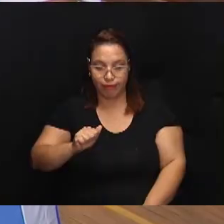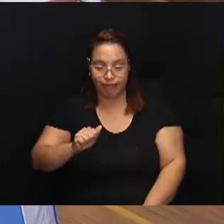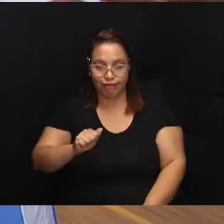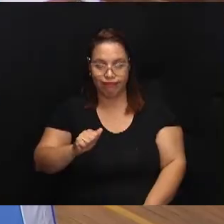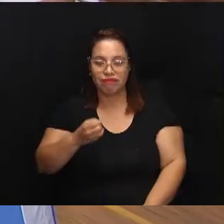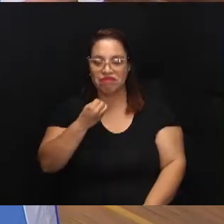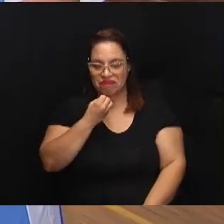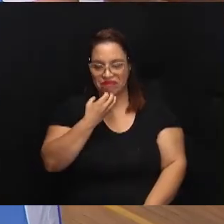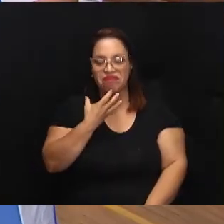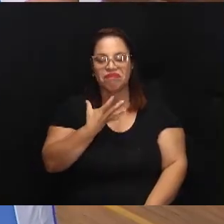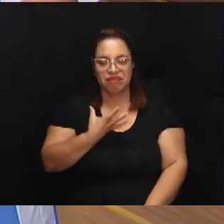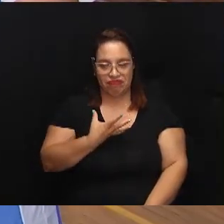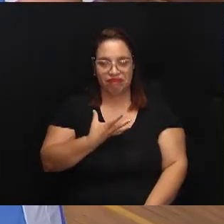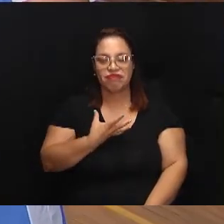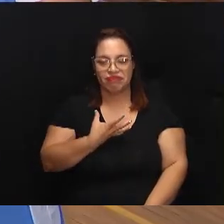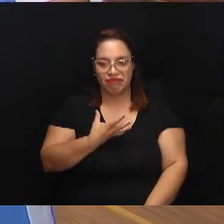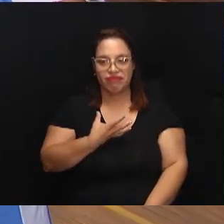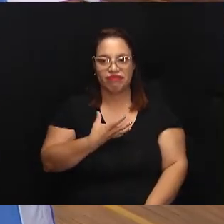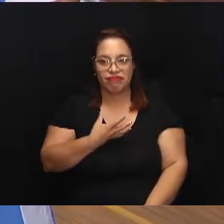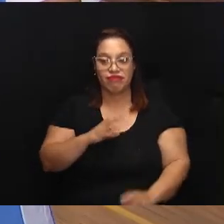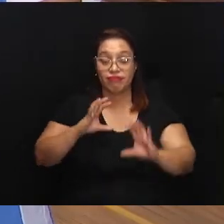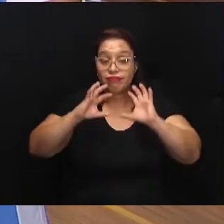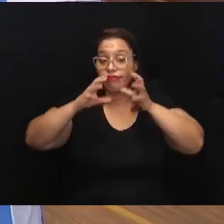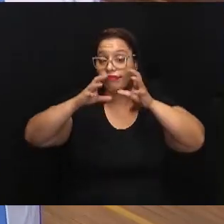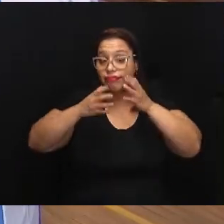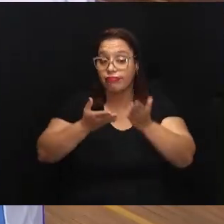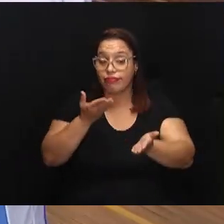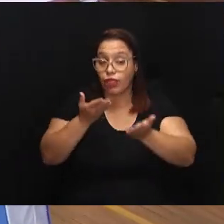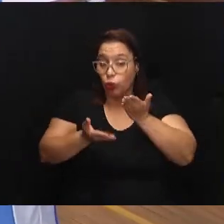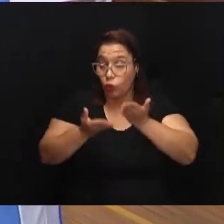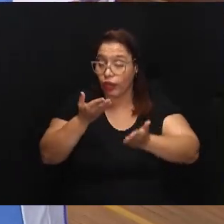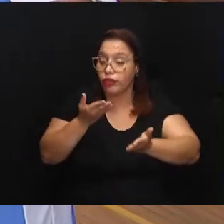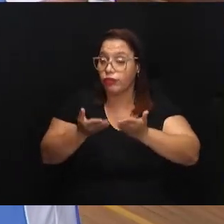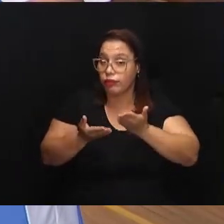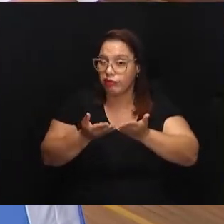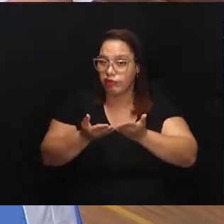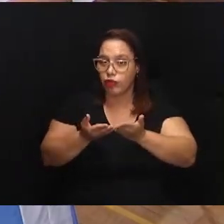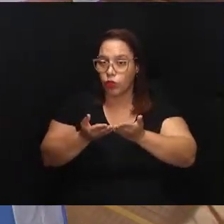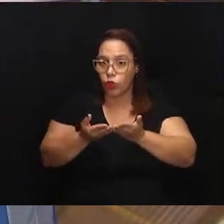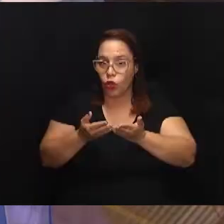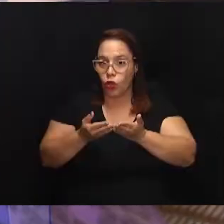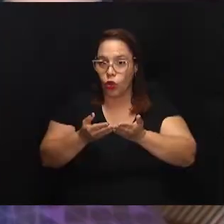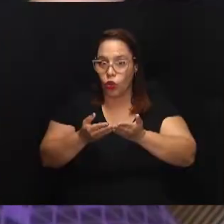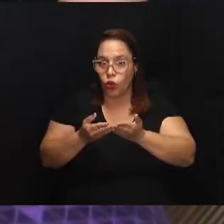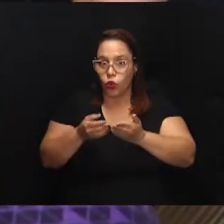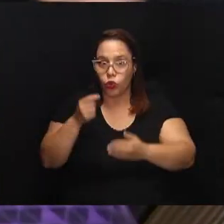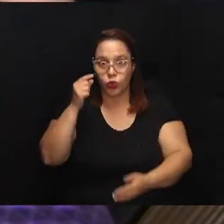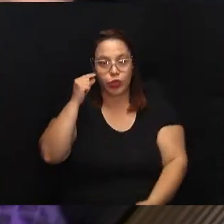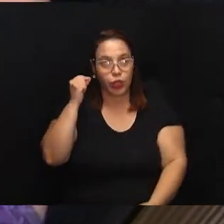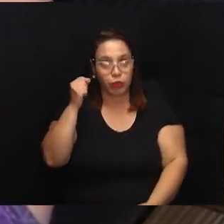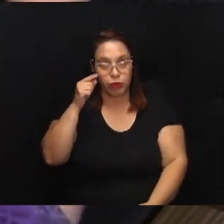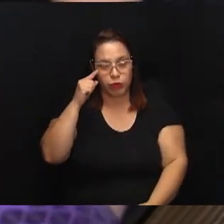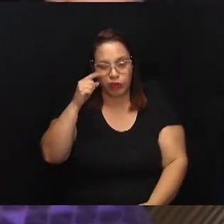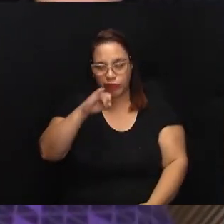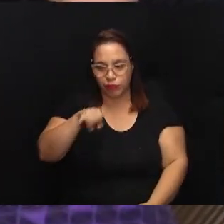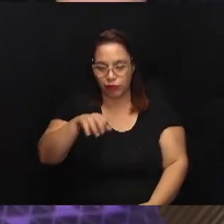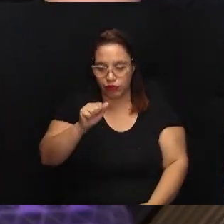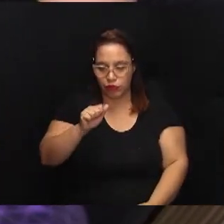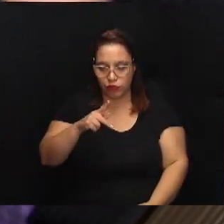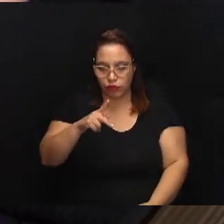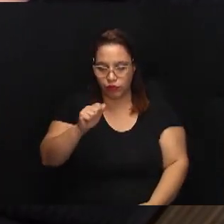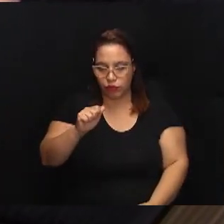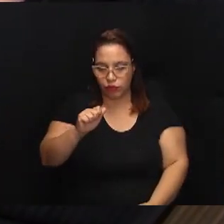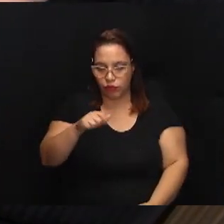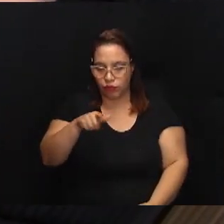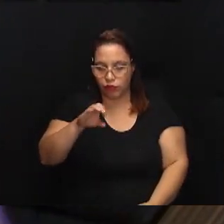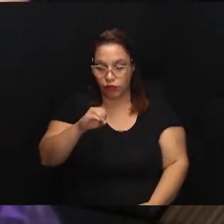grandes potências. A gente, lógico, eu acho que assim, o voleibol está se igualando demais. A gente vê o Japão chegando, né, que talvez não era tão